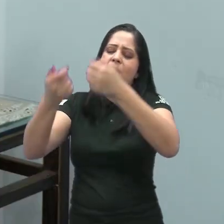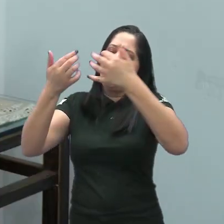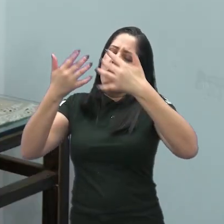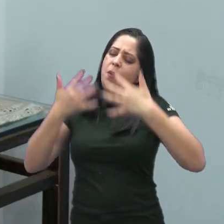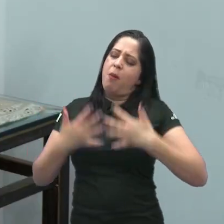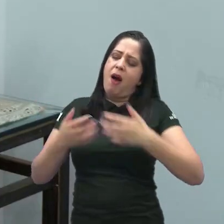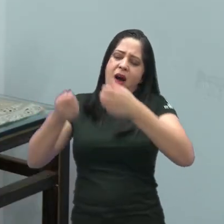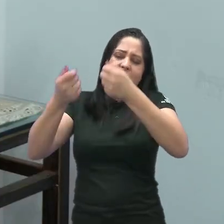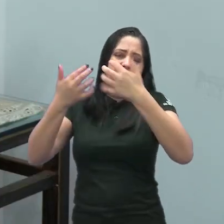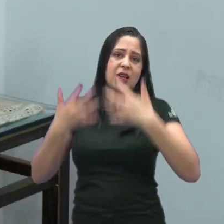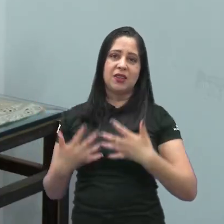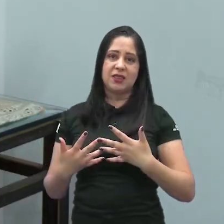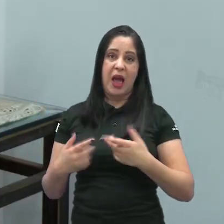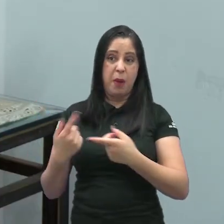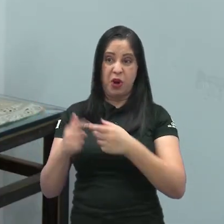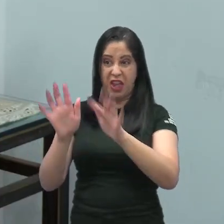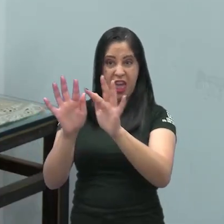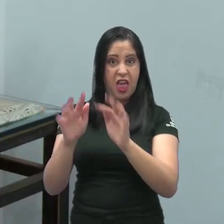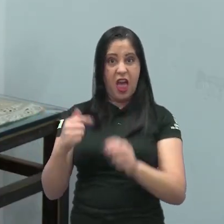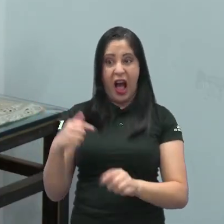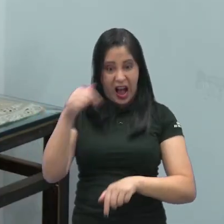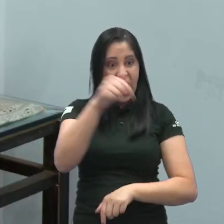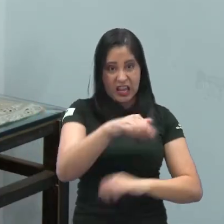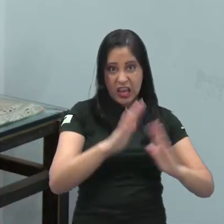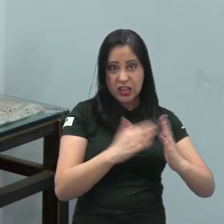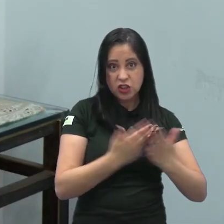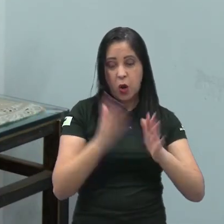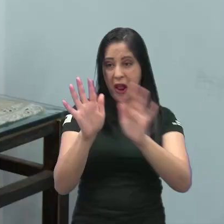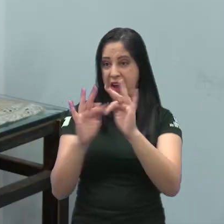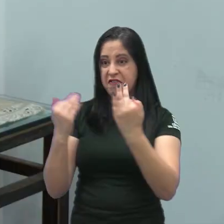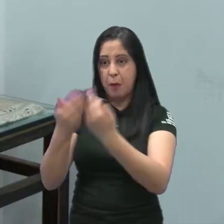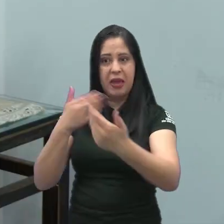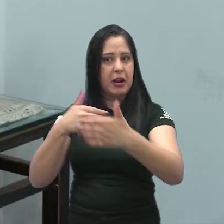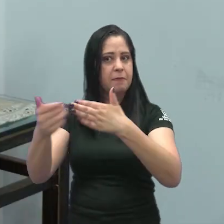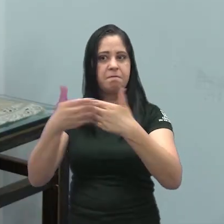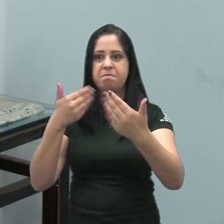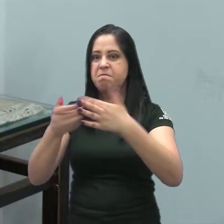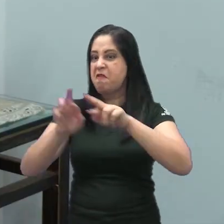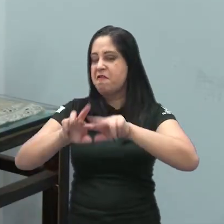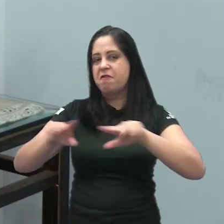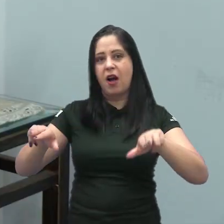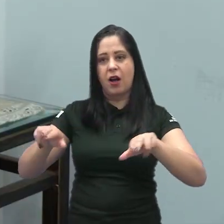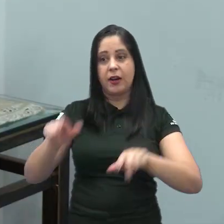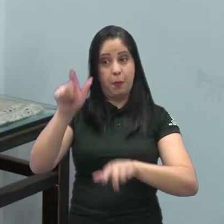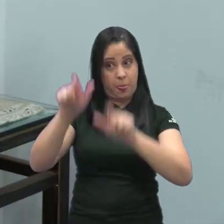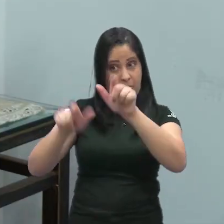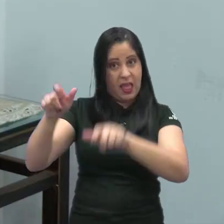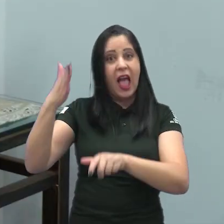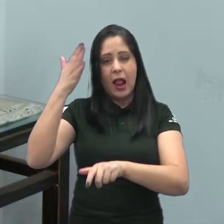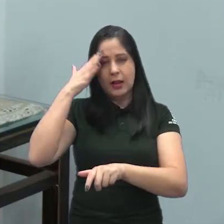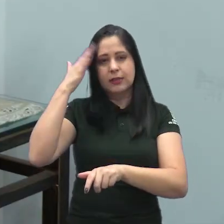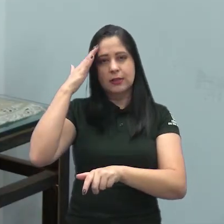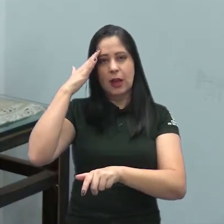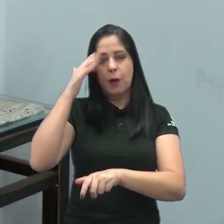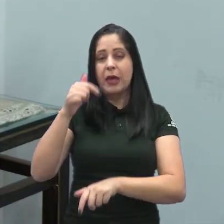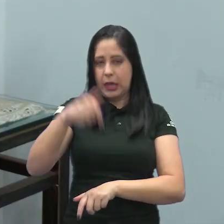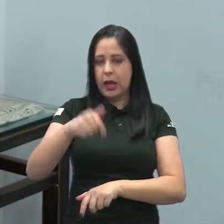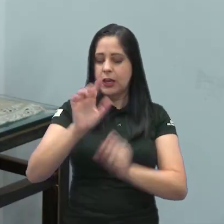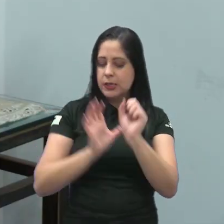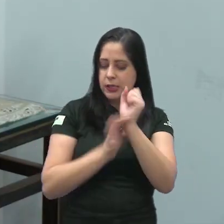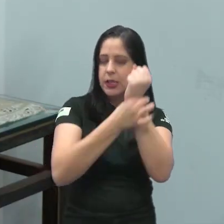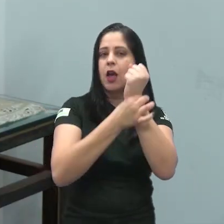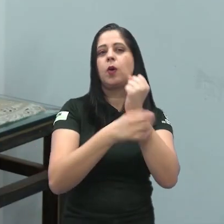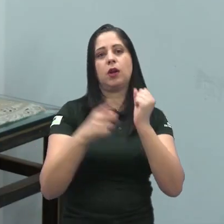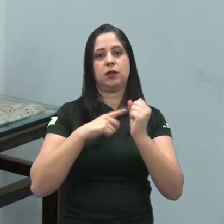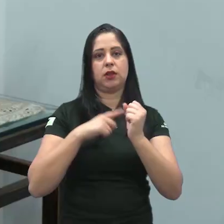recebemos famílias de todos os jeitos. E é aí que a gente ganha confiança, porque elas sabem que elas têm um porto seguro e que os